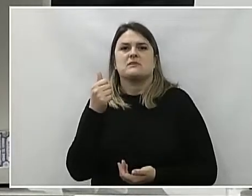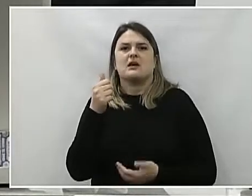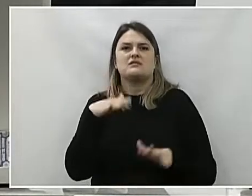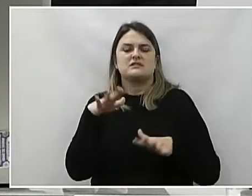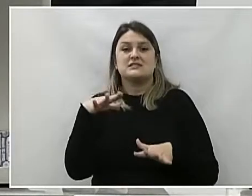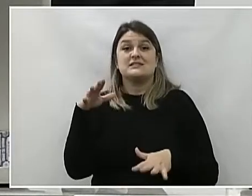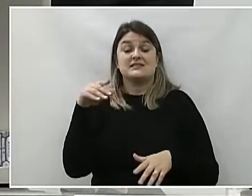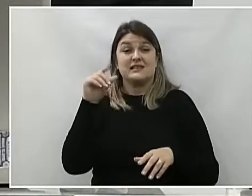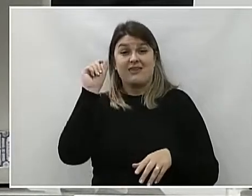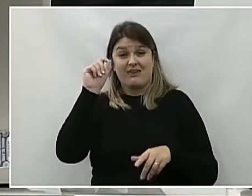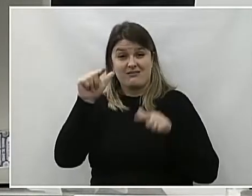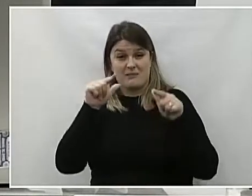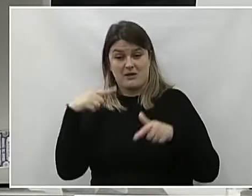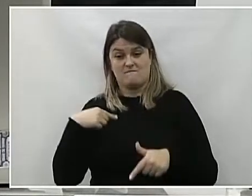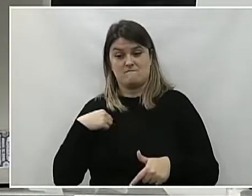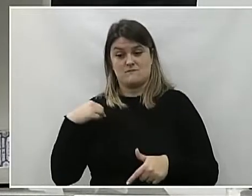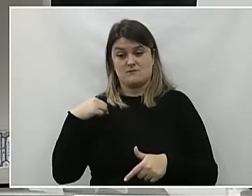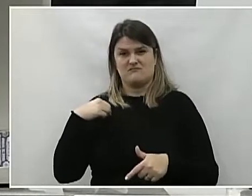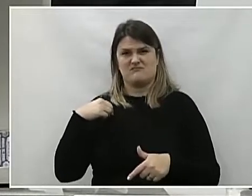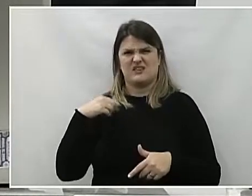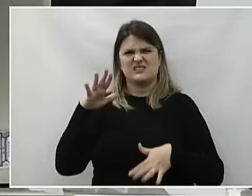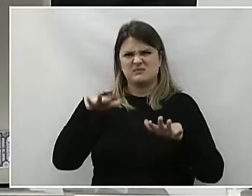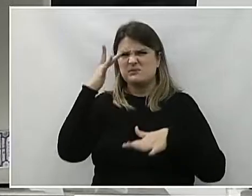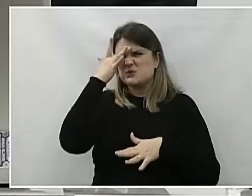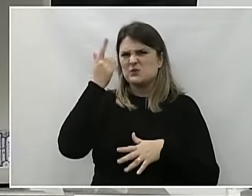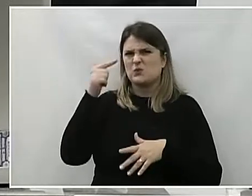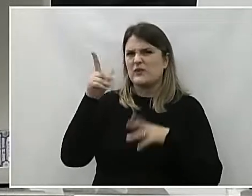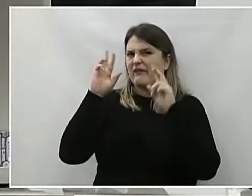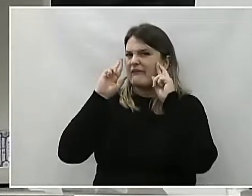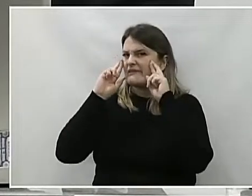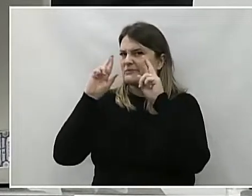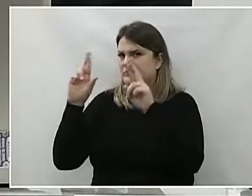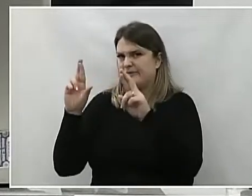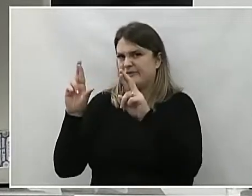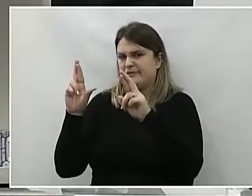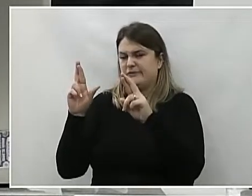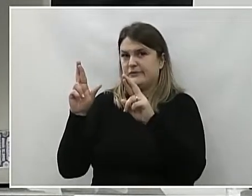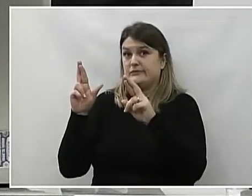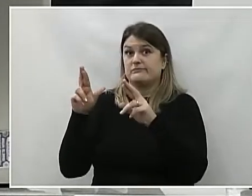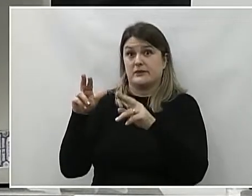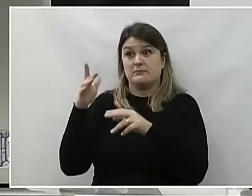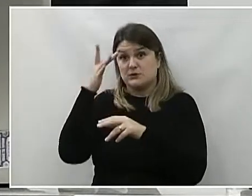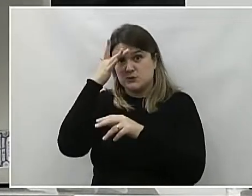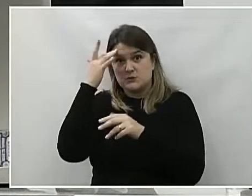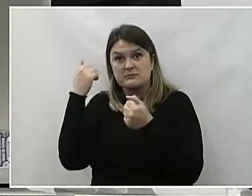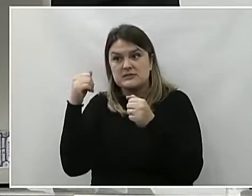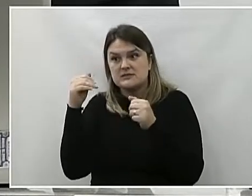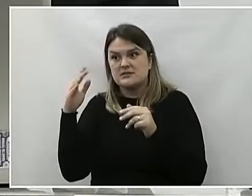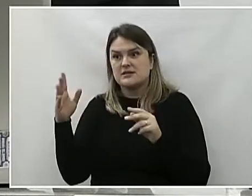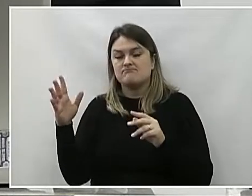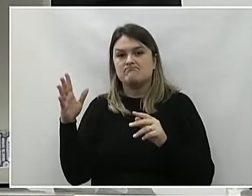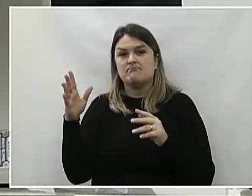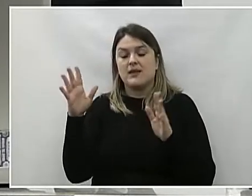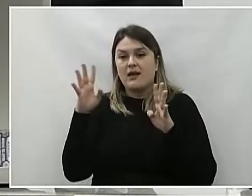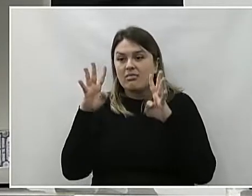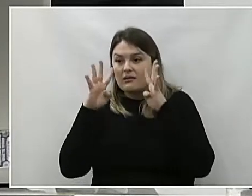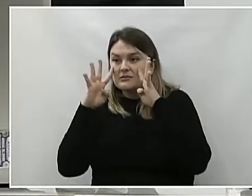são né respeitados como deveriam ser muitas vezes